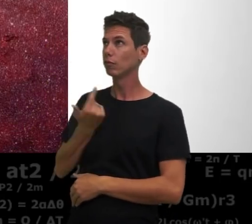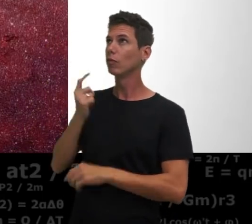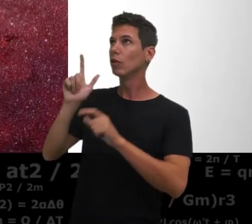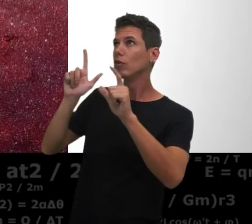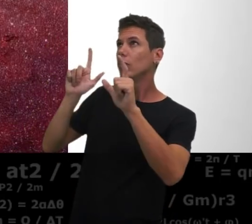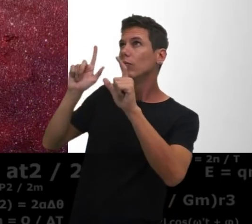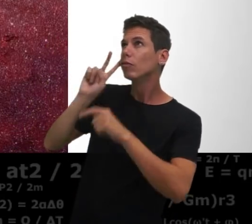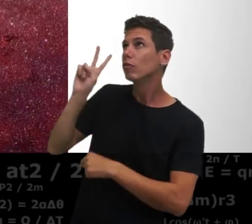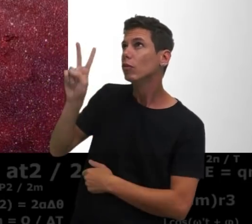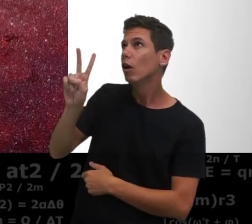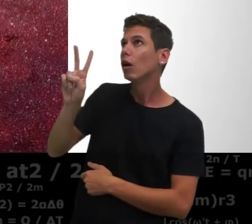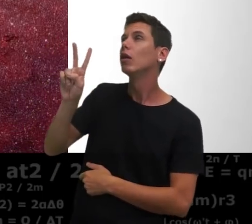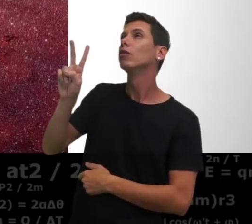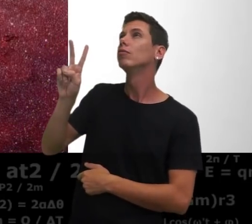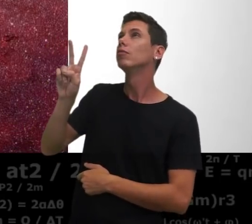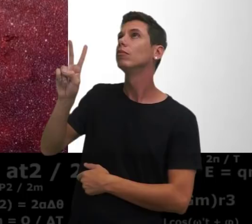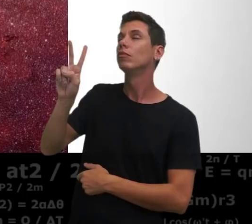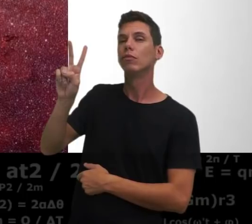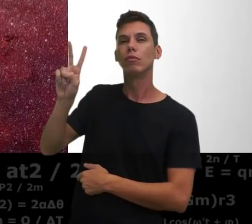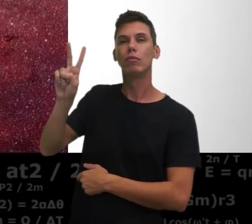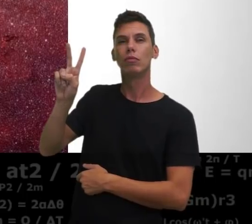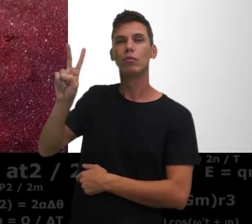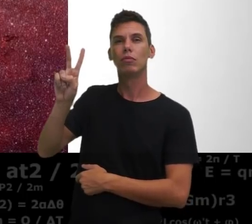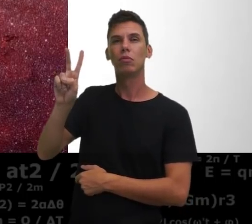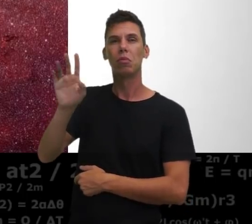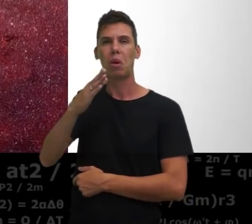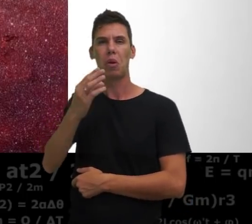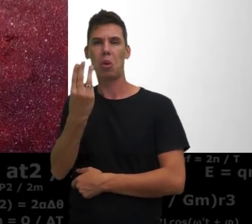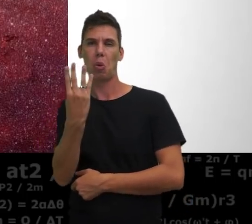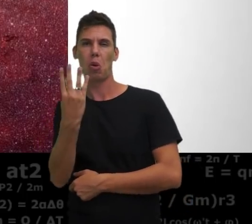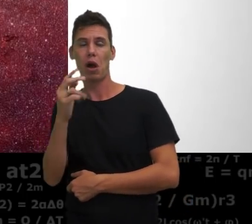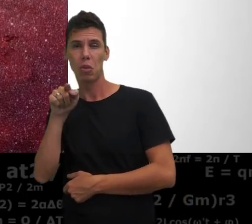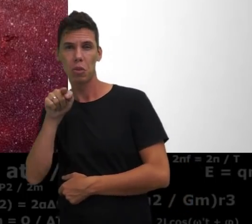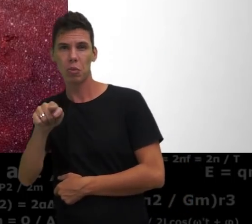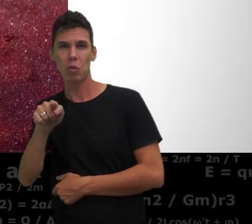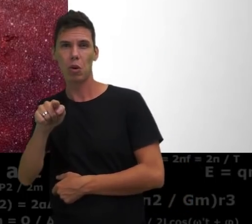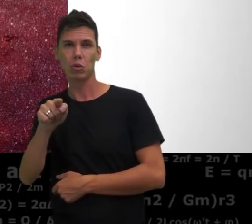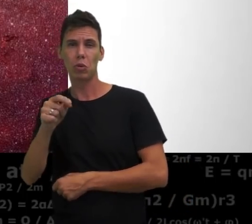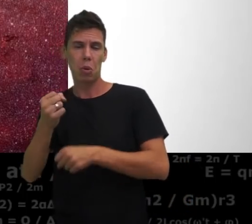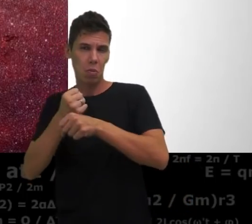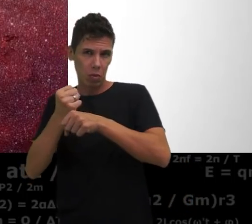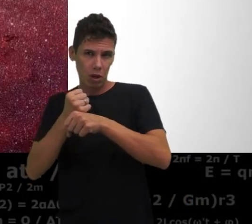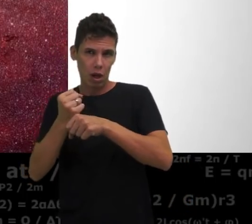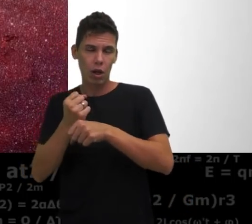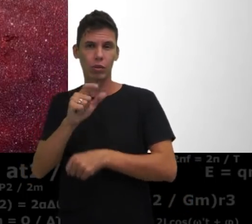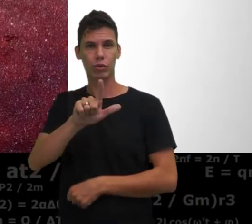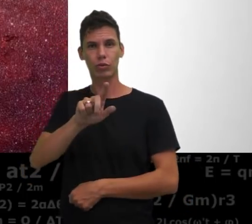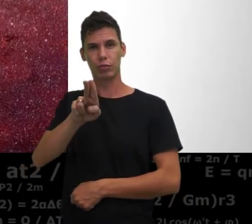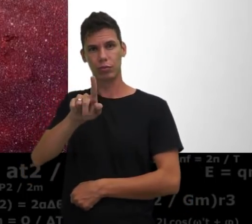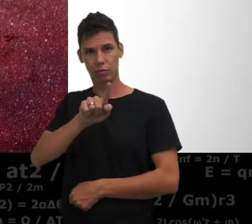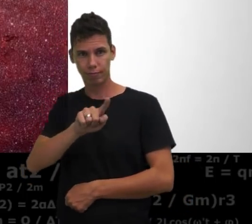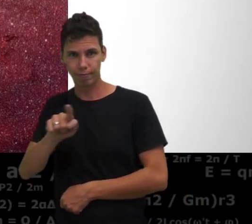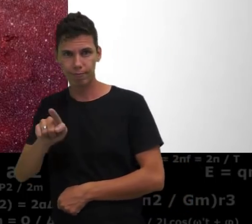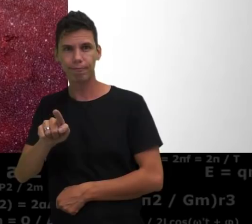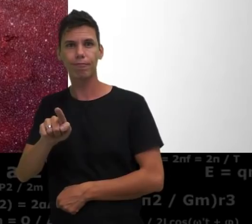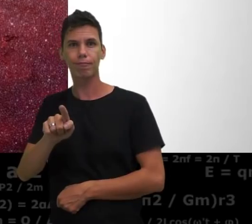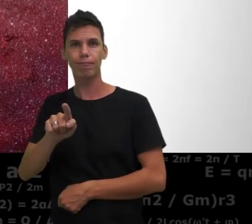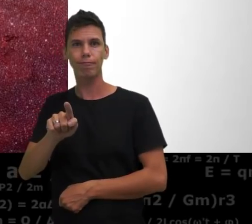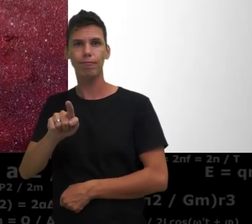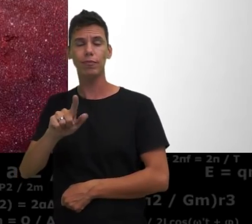que a gente vê, que no parsec central, um parsec é coisa de uns 4 ponto alguma coisa anos-luz. Tá?